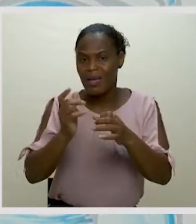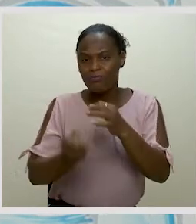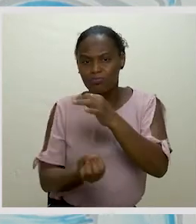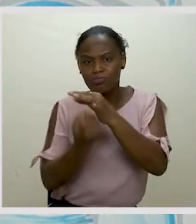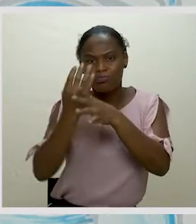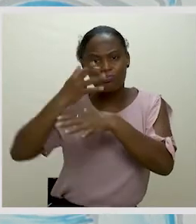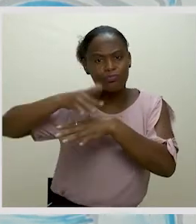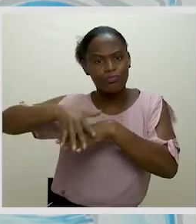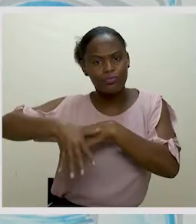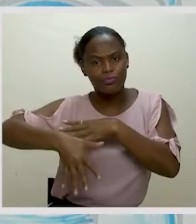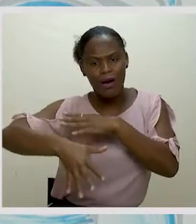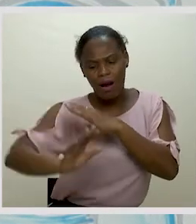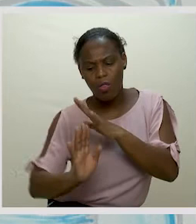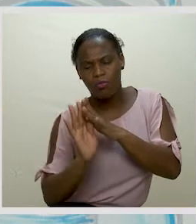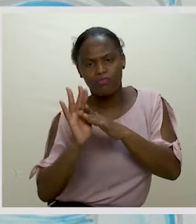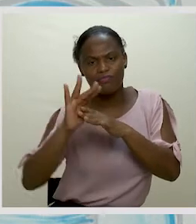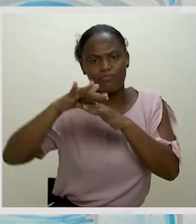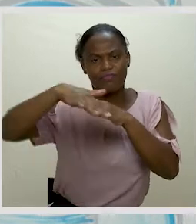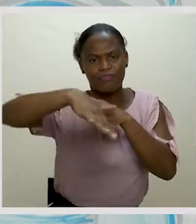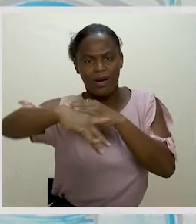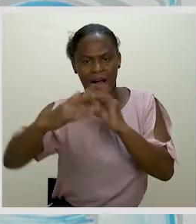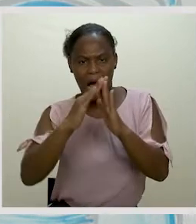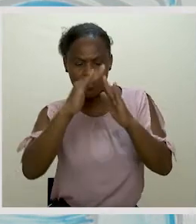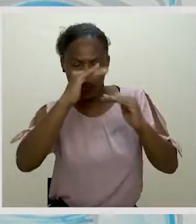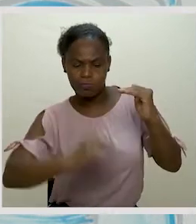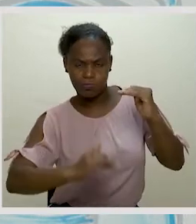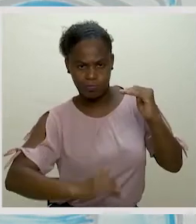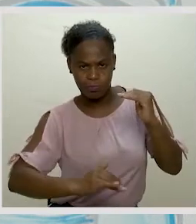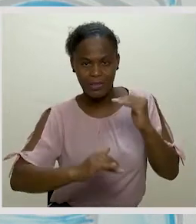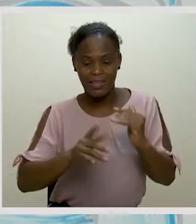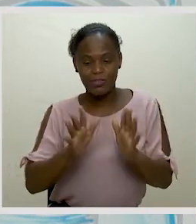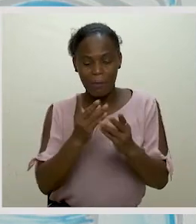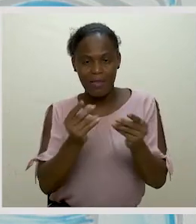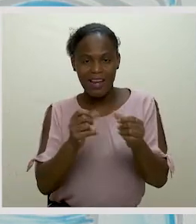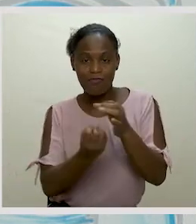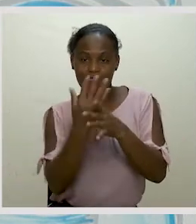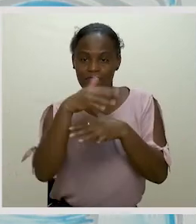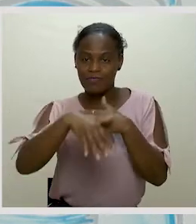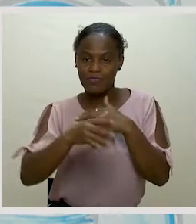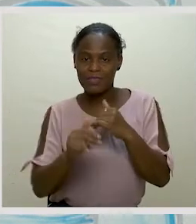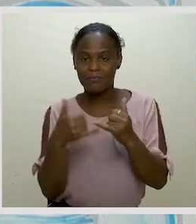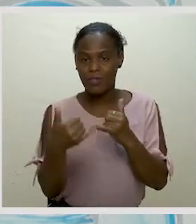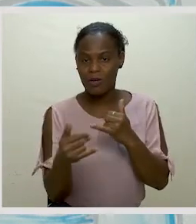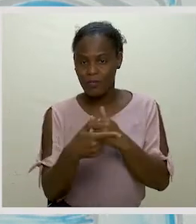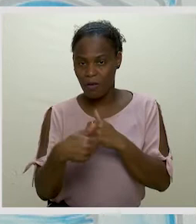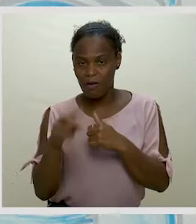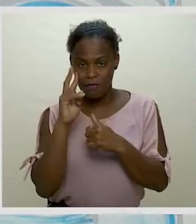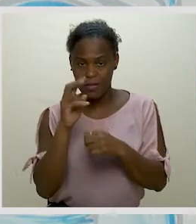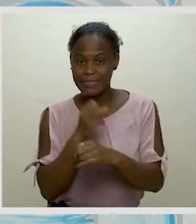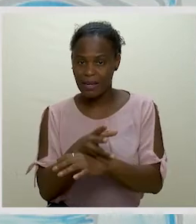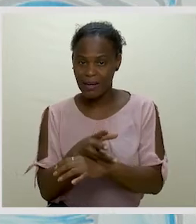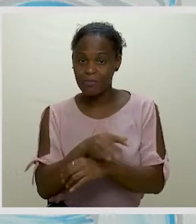ou soterradas pelas lavas, que é o material que sai do vulcão, que nós já vamos ver a seguir. Então, já estamos a